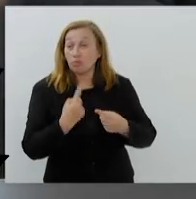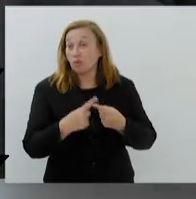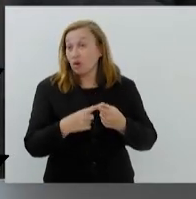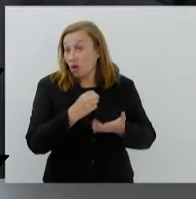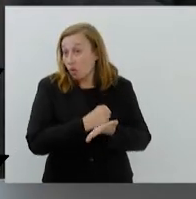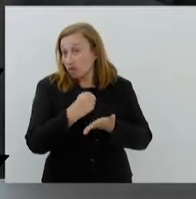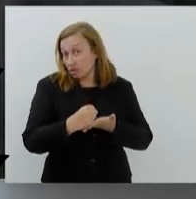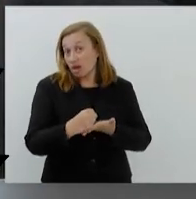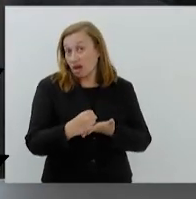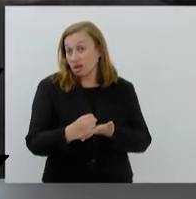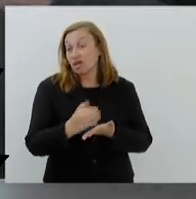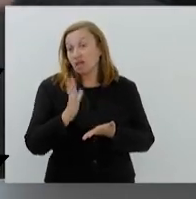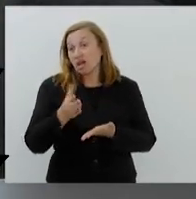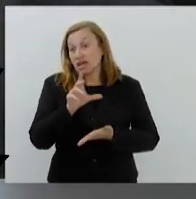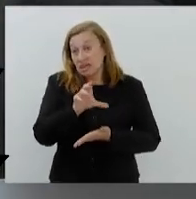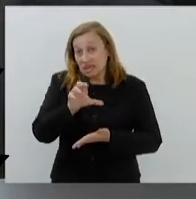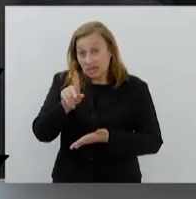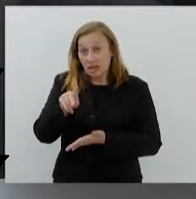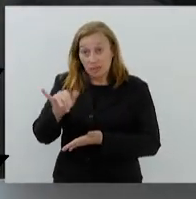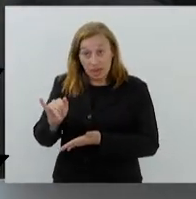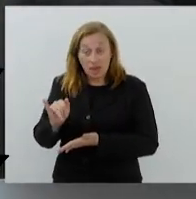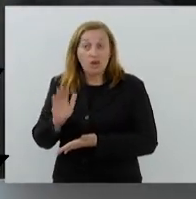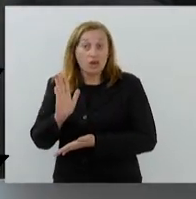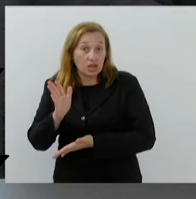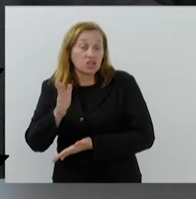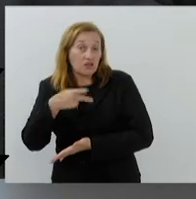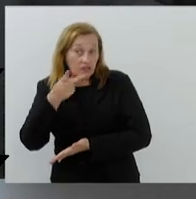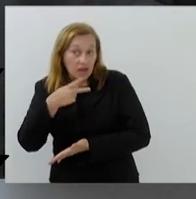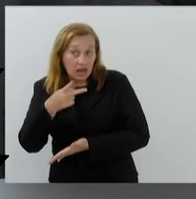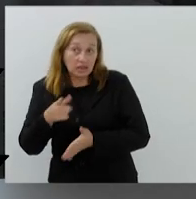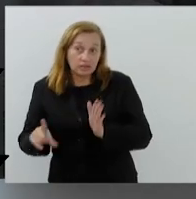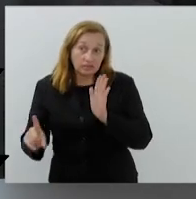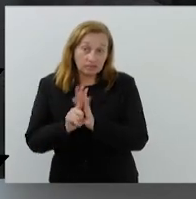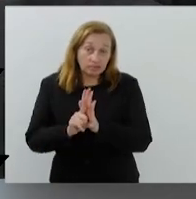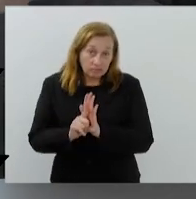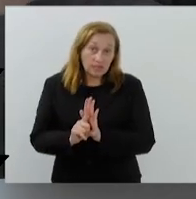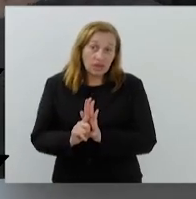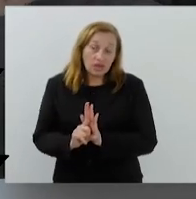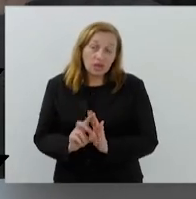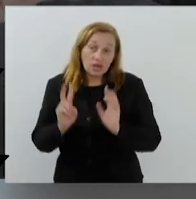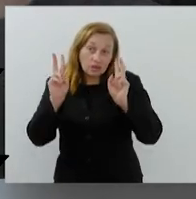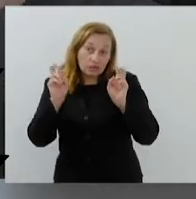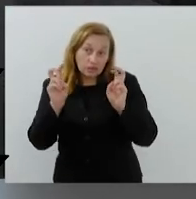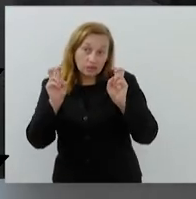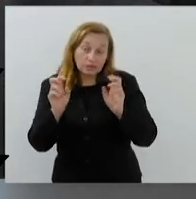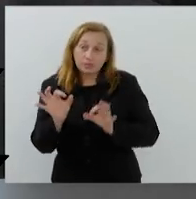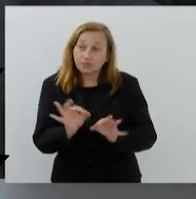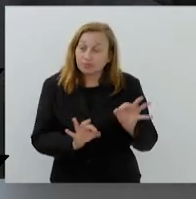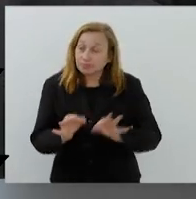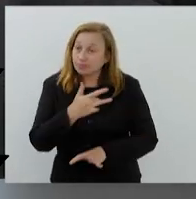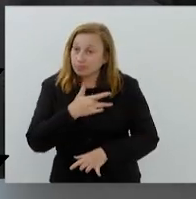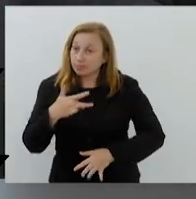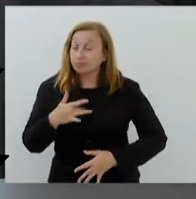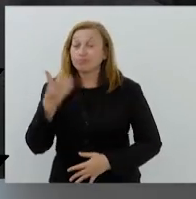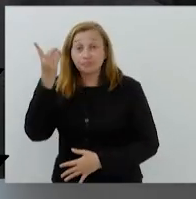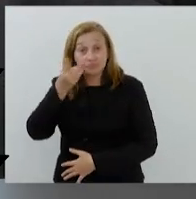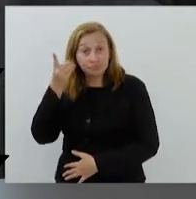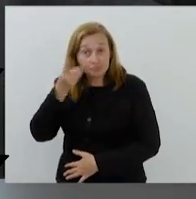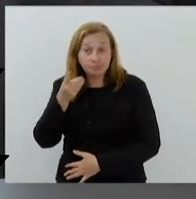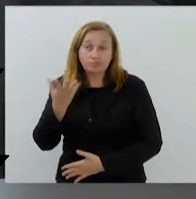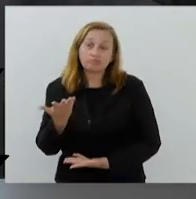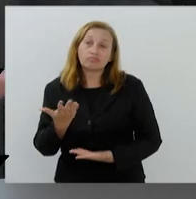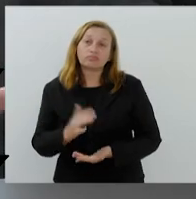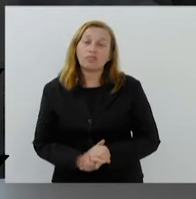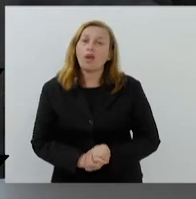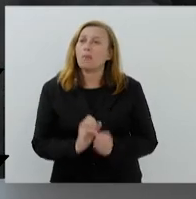A gente até na CPI, eu até mencionei da lei que rege a questão dos planos, deputado, assim, inclusive